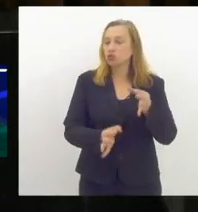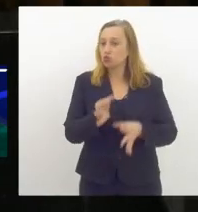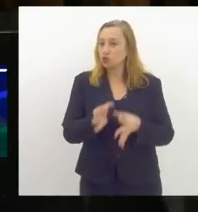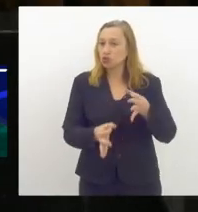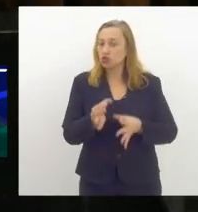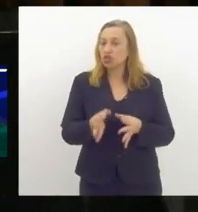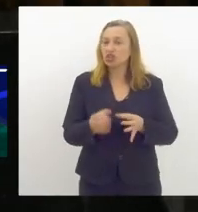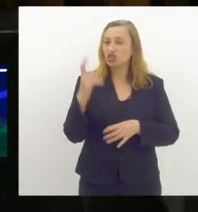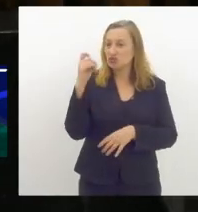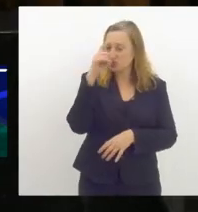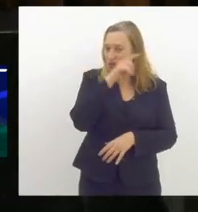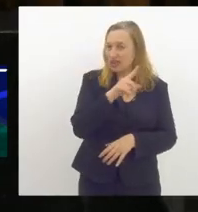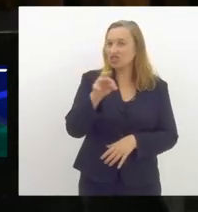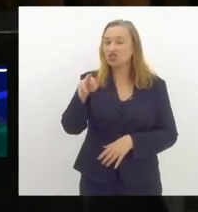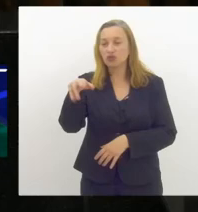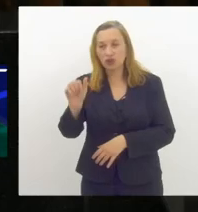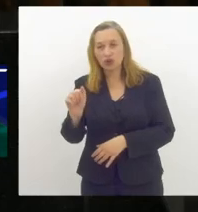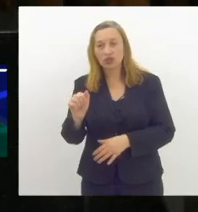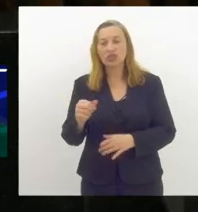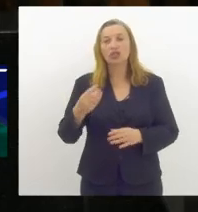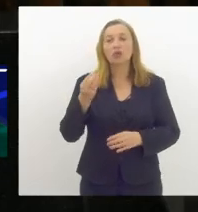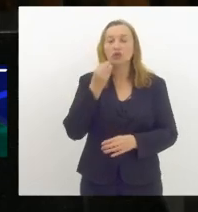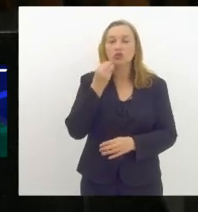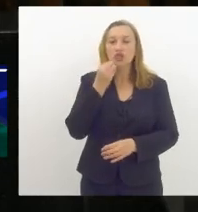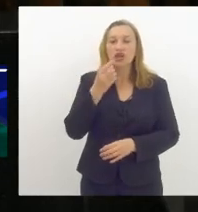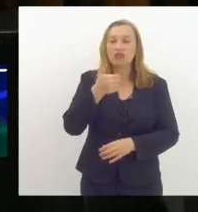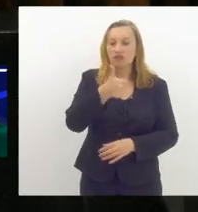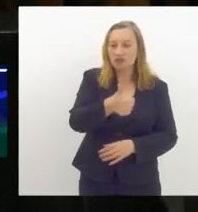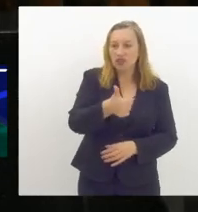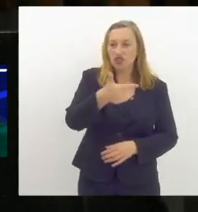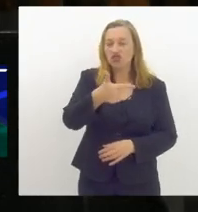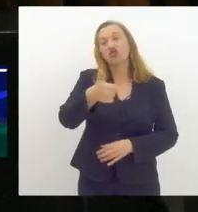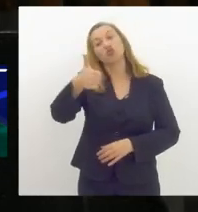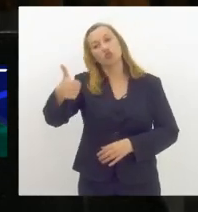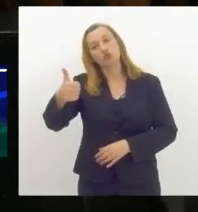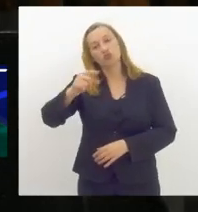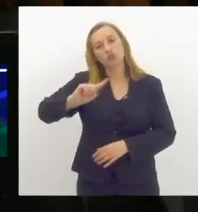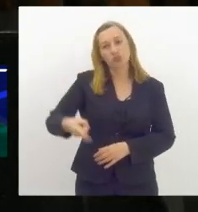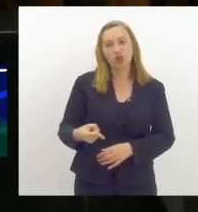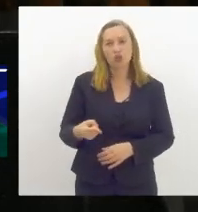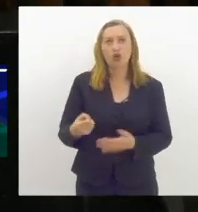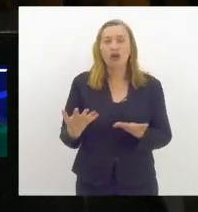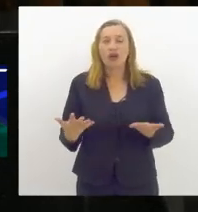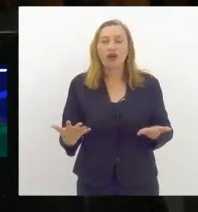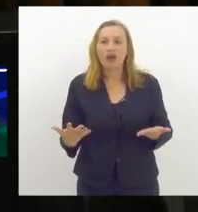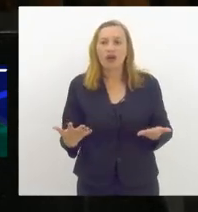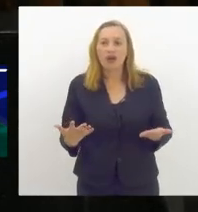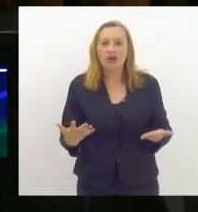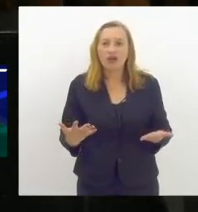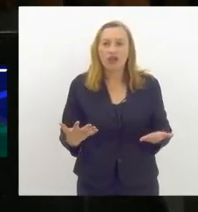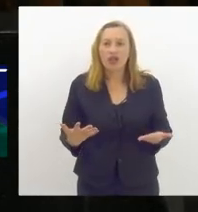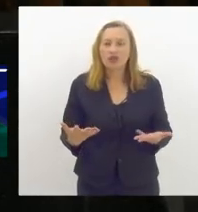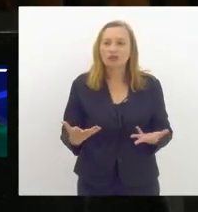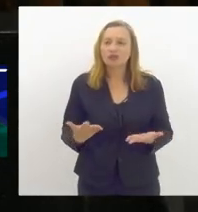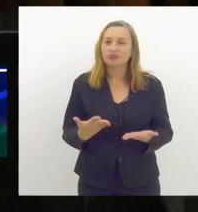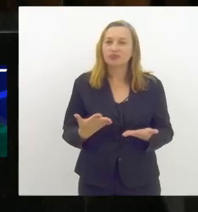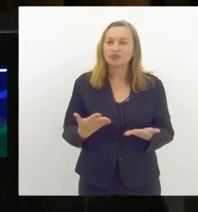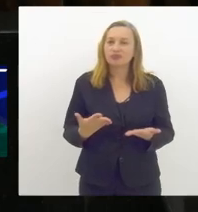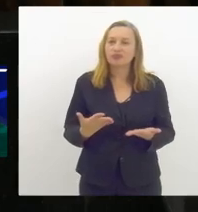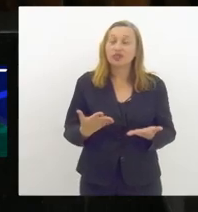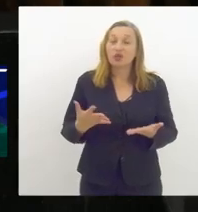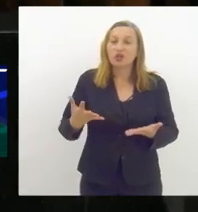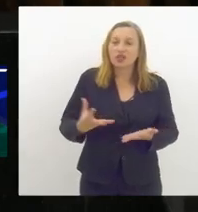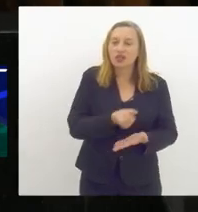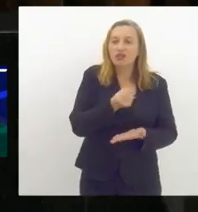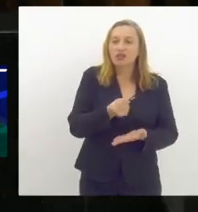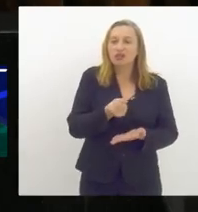da troca de Frota e naquela oportunidade de 21.000 e foram uma uma